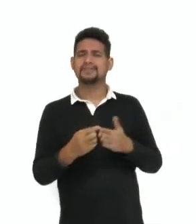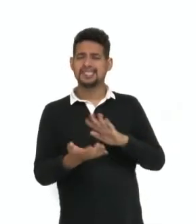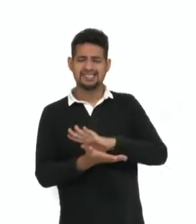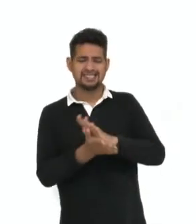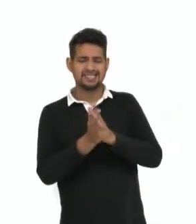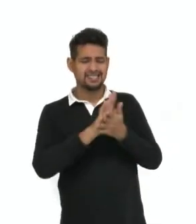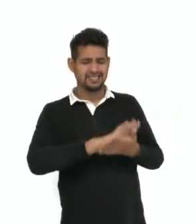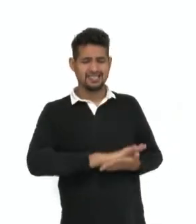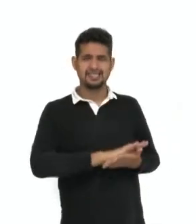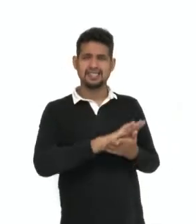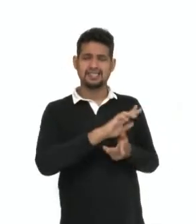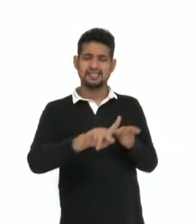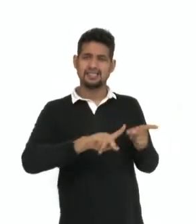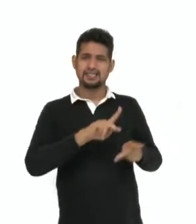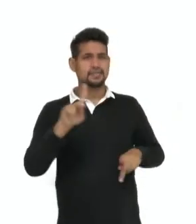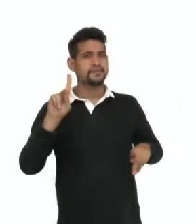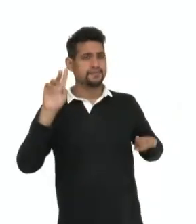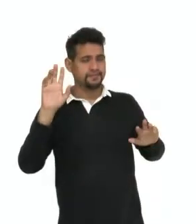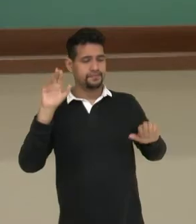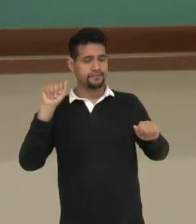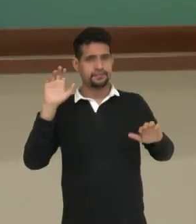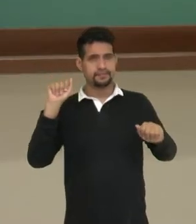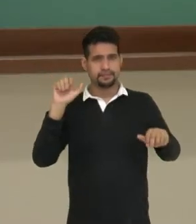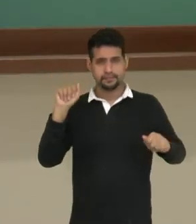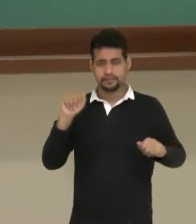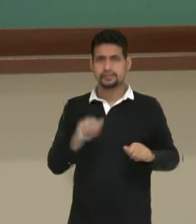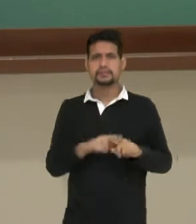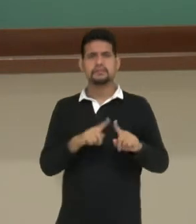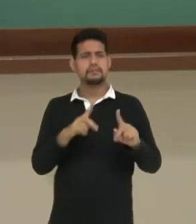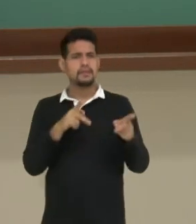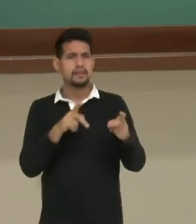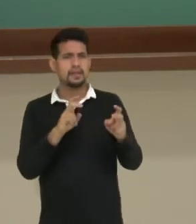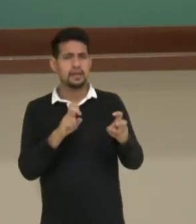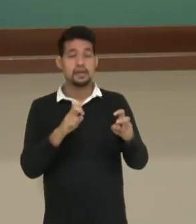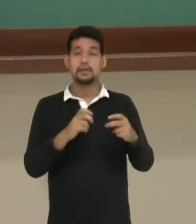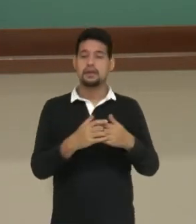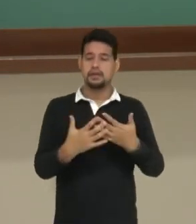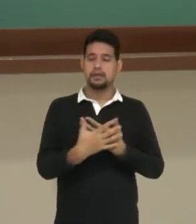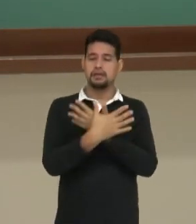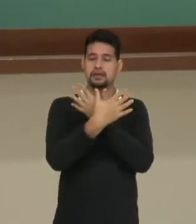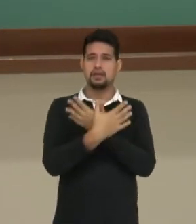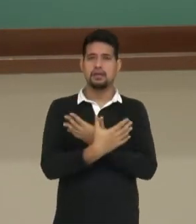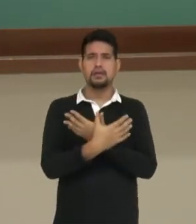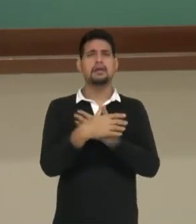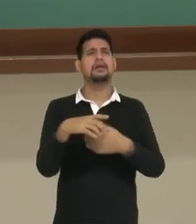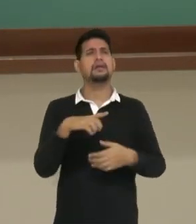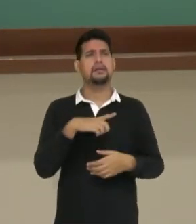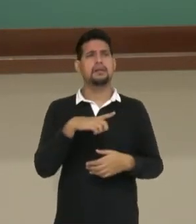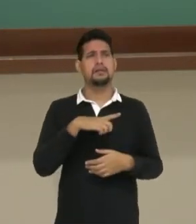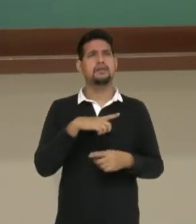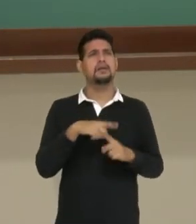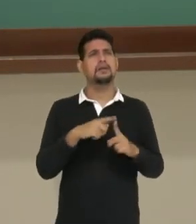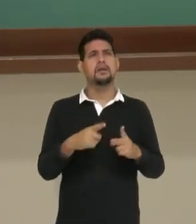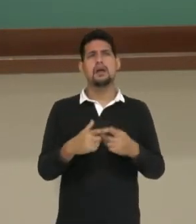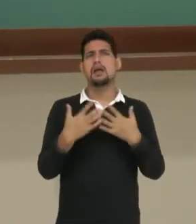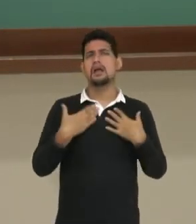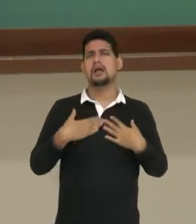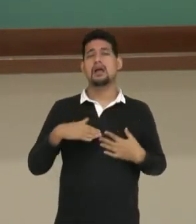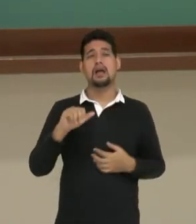promovido pelos espanhóis. Veja, percebam que os incas receberam Atahualpa, recebeu os espanhóis de forma